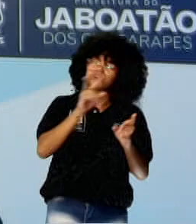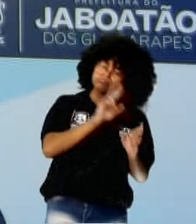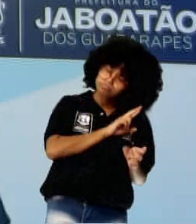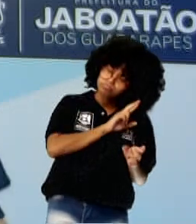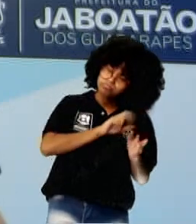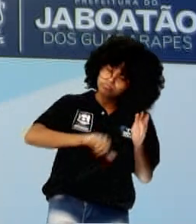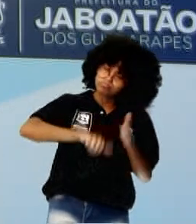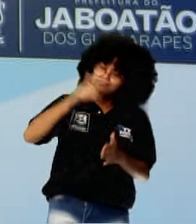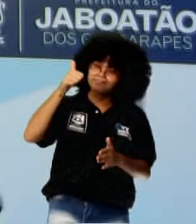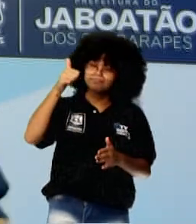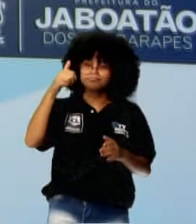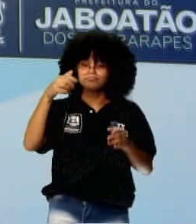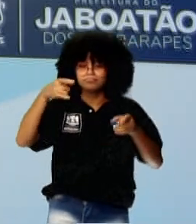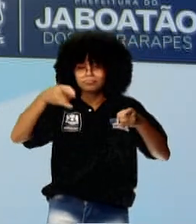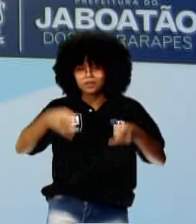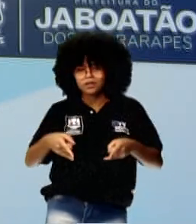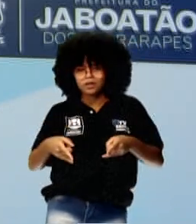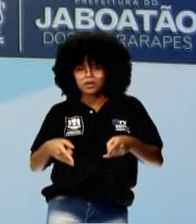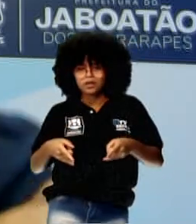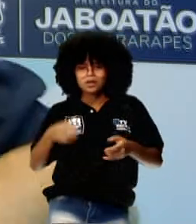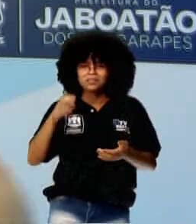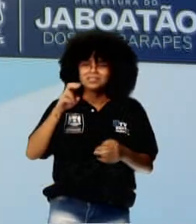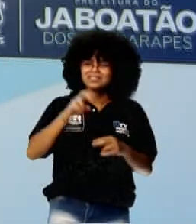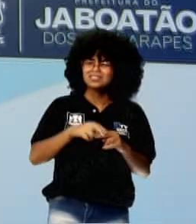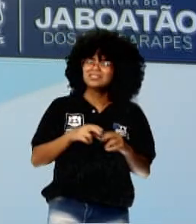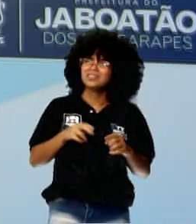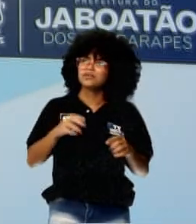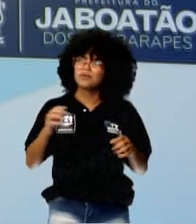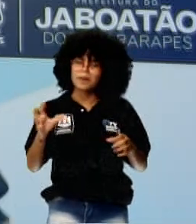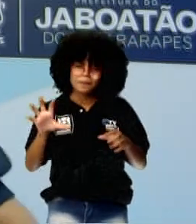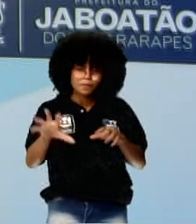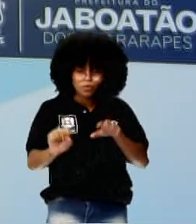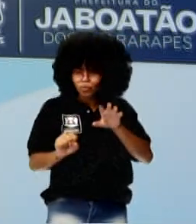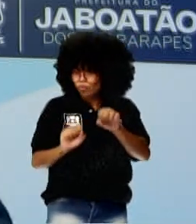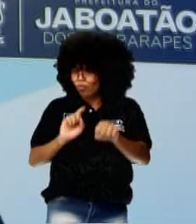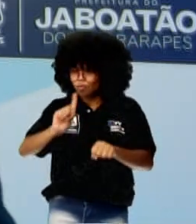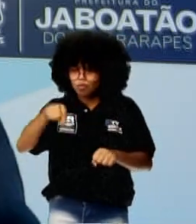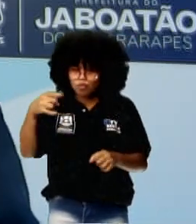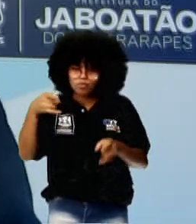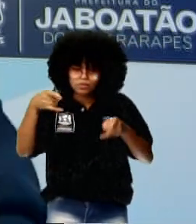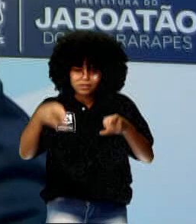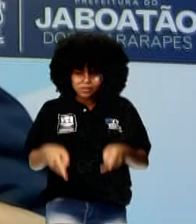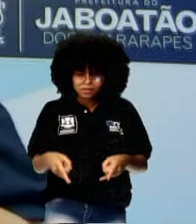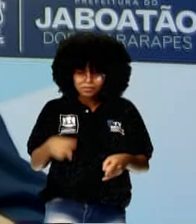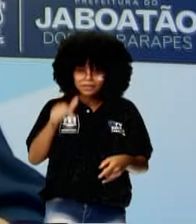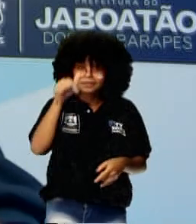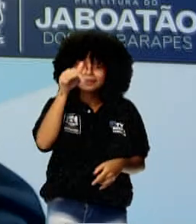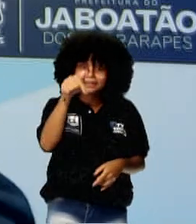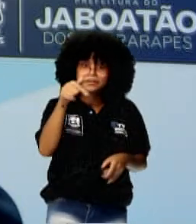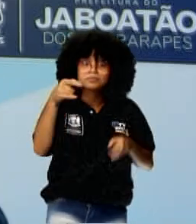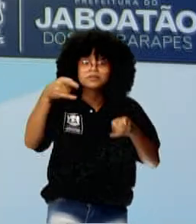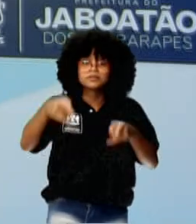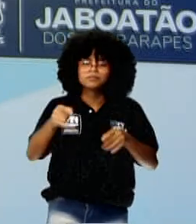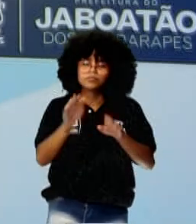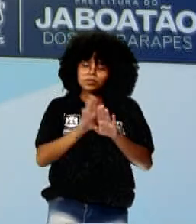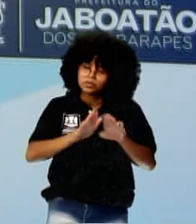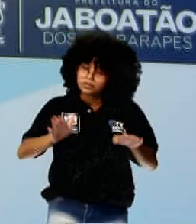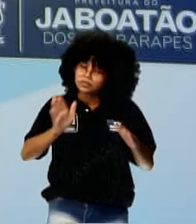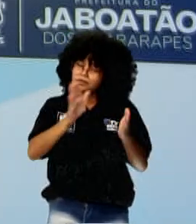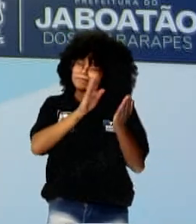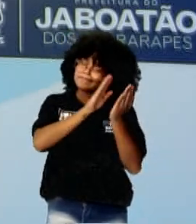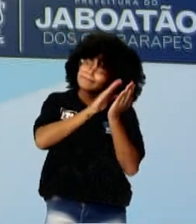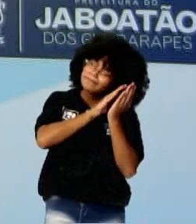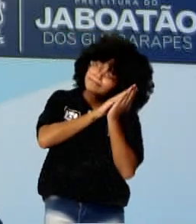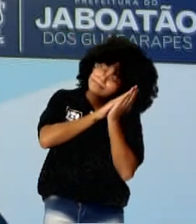cama, experimentou, mas foi achando outra, outra, outra, até que na 7ª cama ela deitou